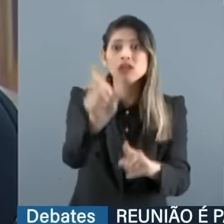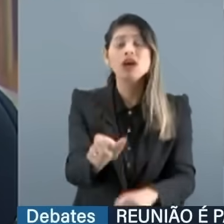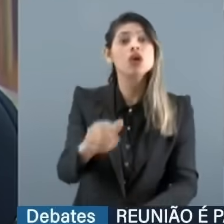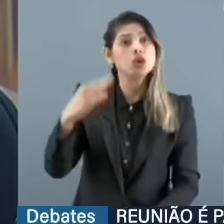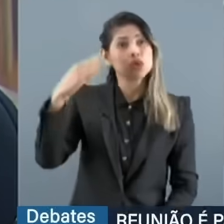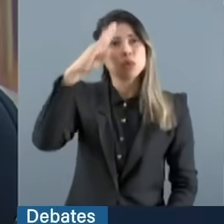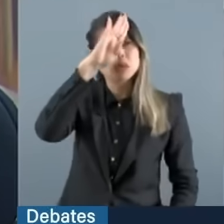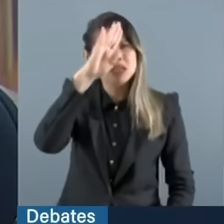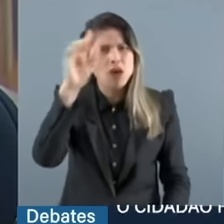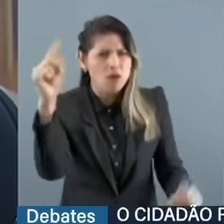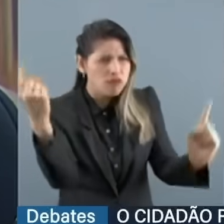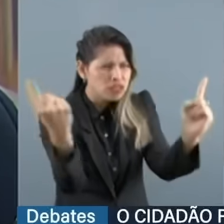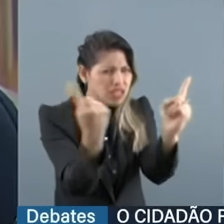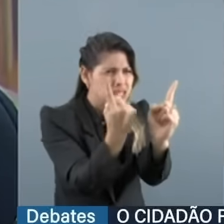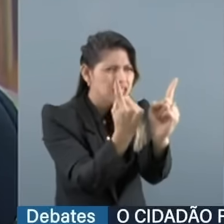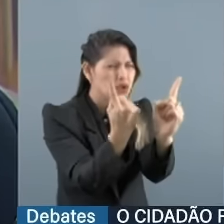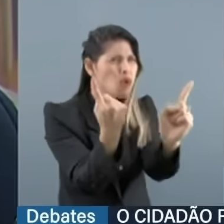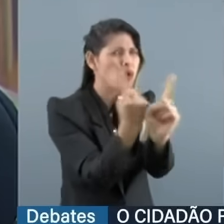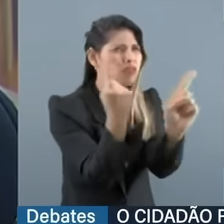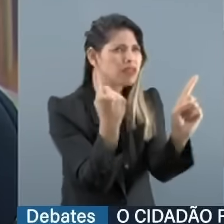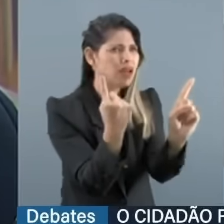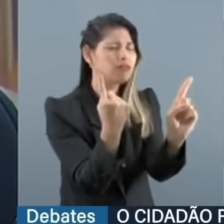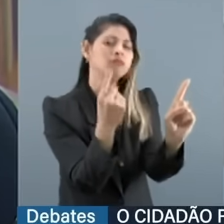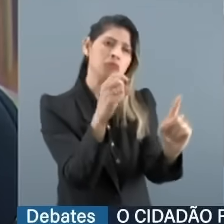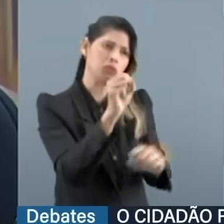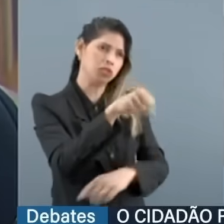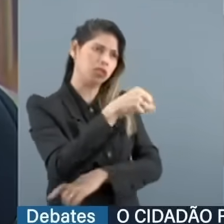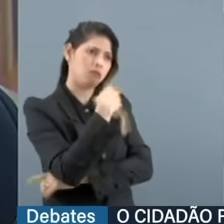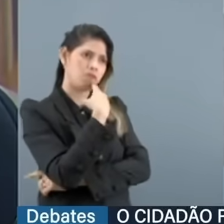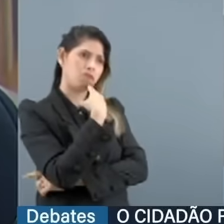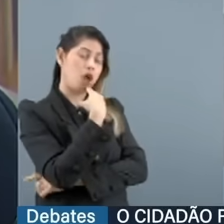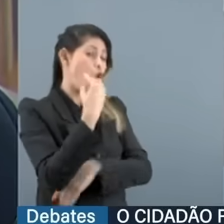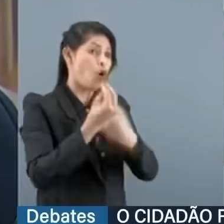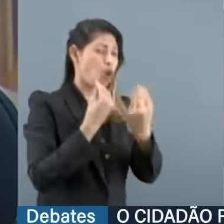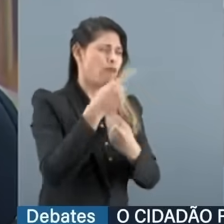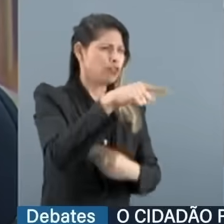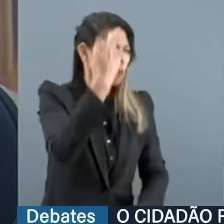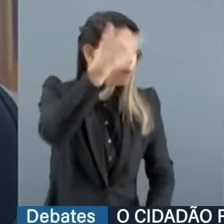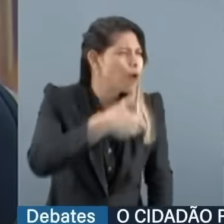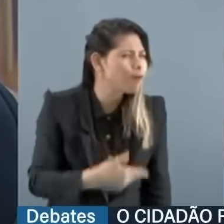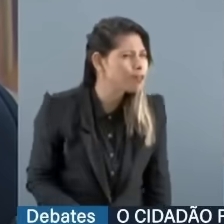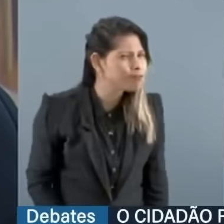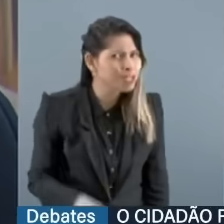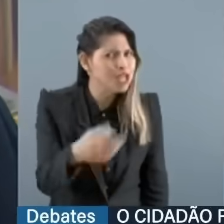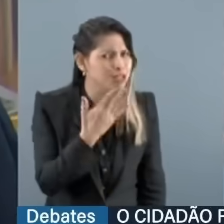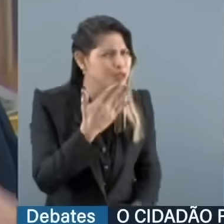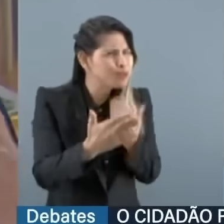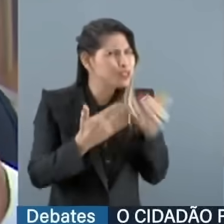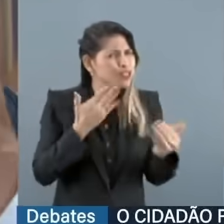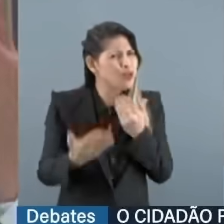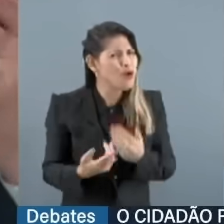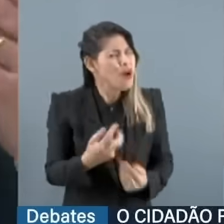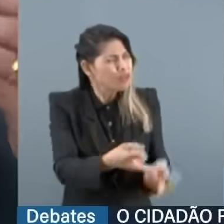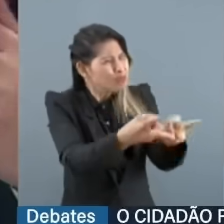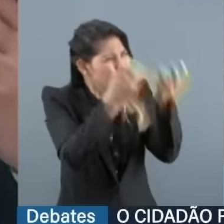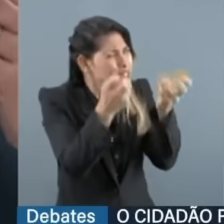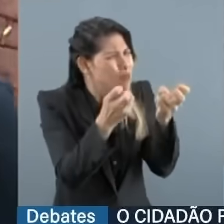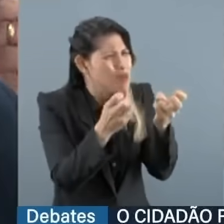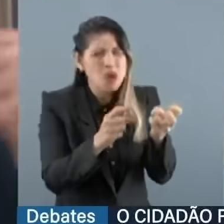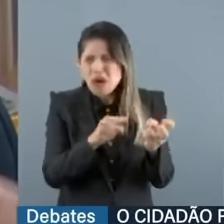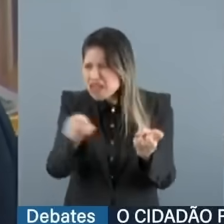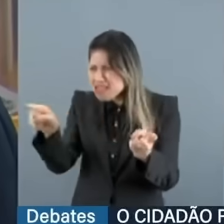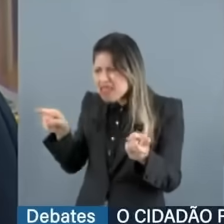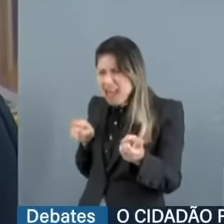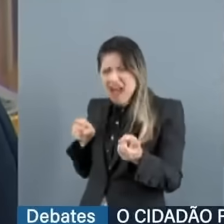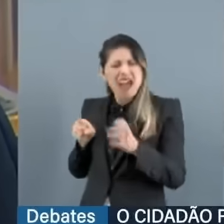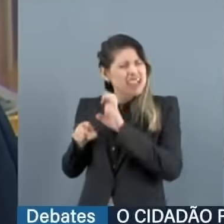Vocês se encontraram. Mas como você vai provar que ele te pediu tudo aquilo? Você percebeu que te usaram hoje e que